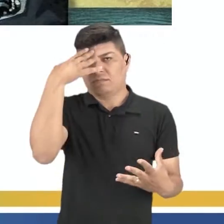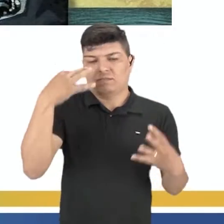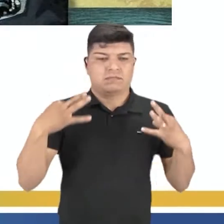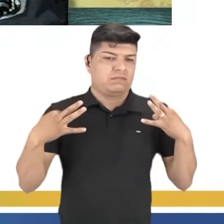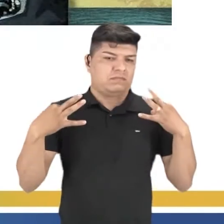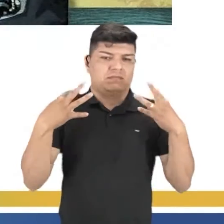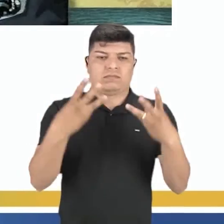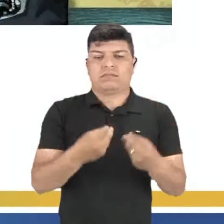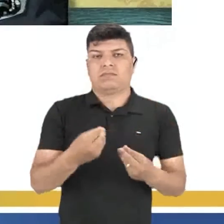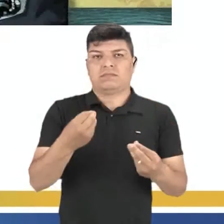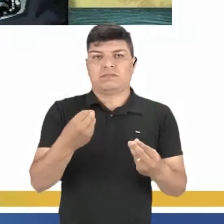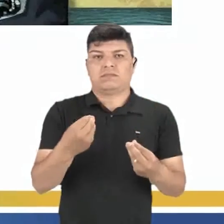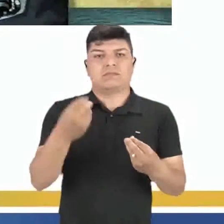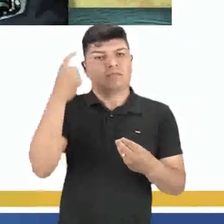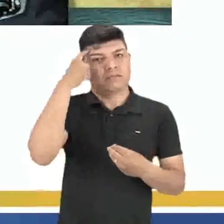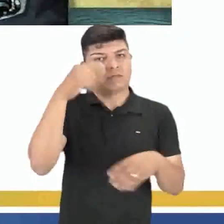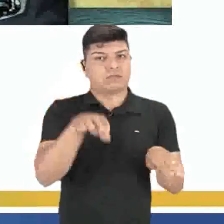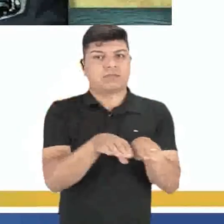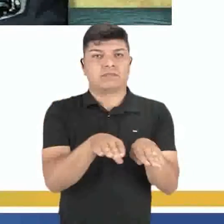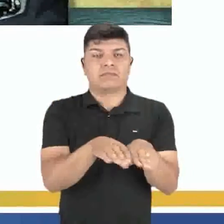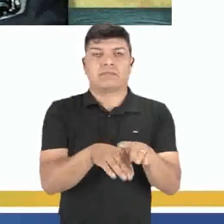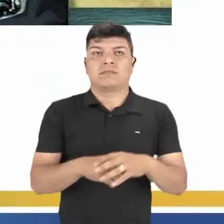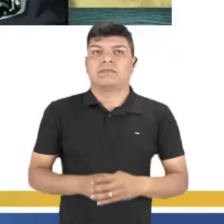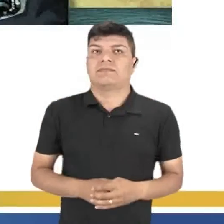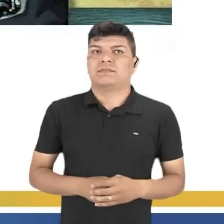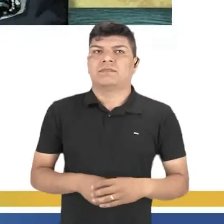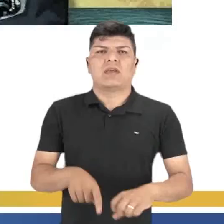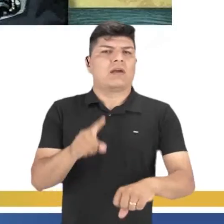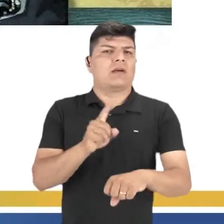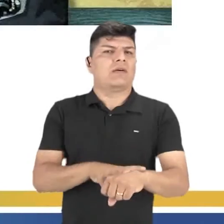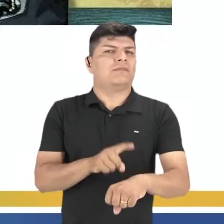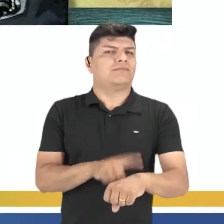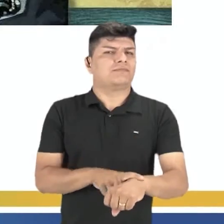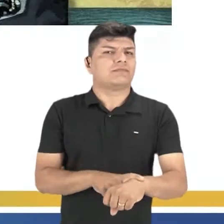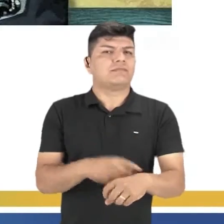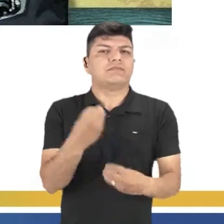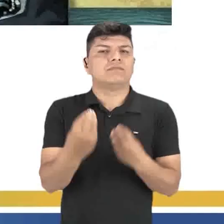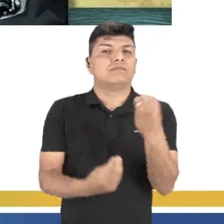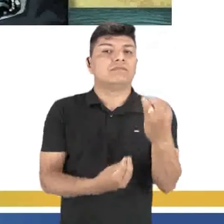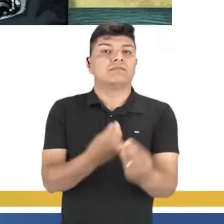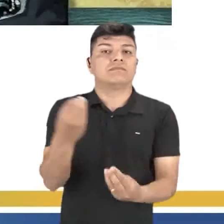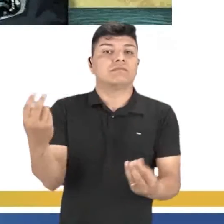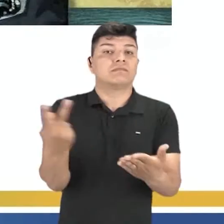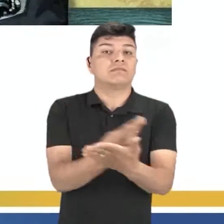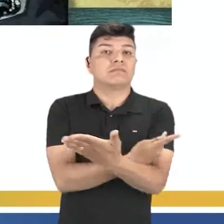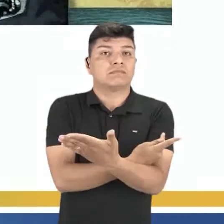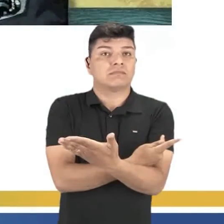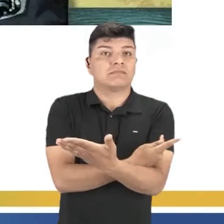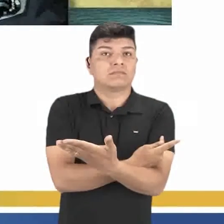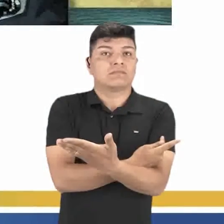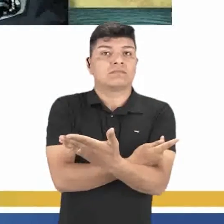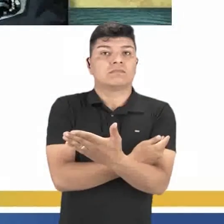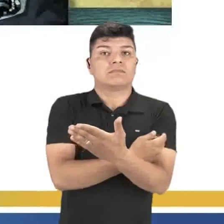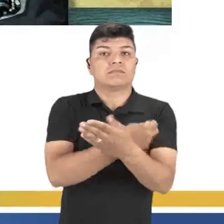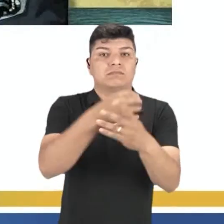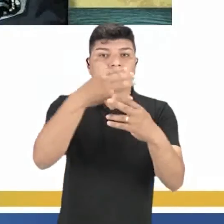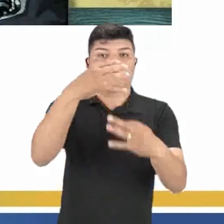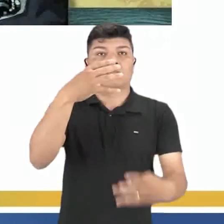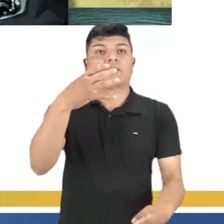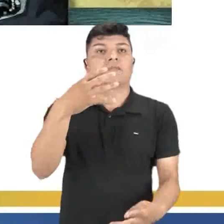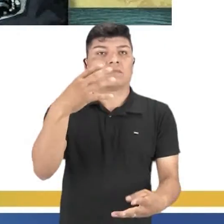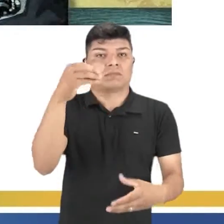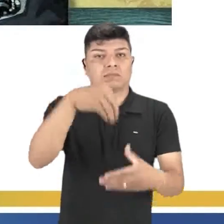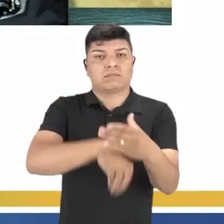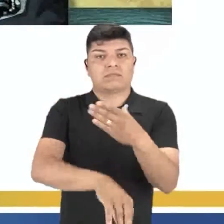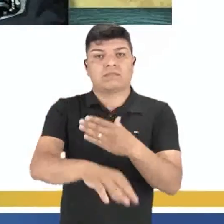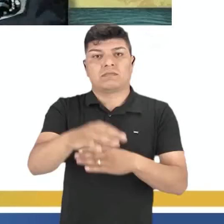dos pensamentos. E o tempo, professora? Como é que acontece a classificação do tempo dentro do texto narrativo?